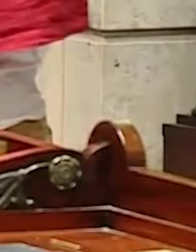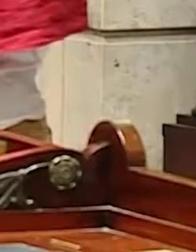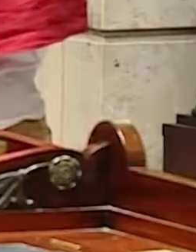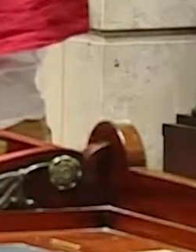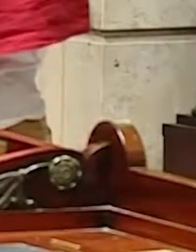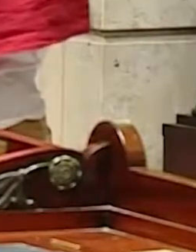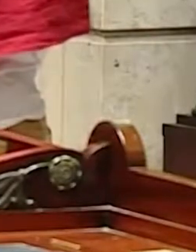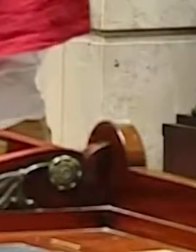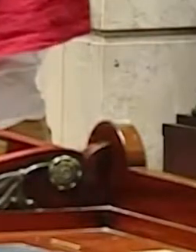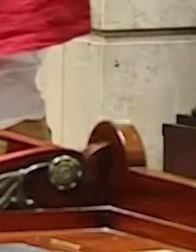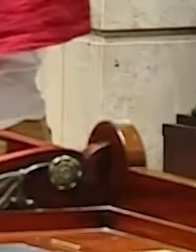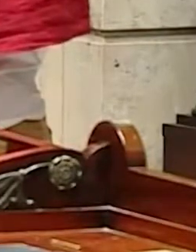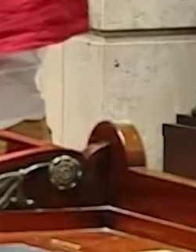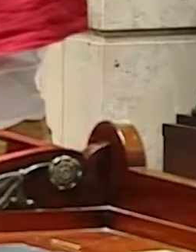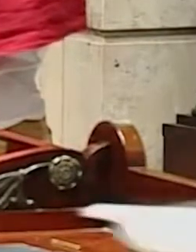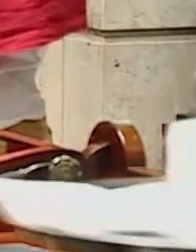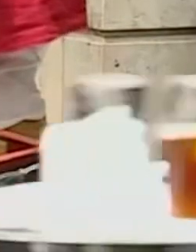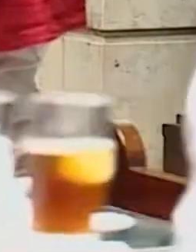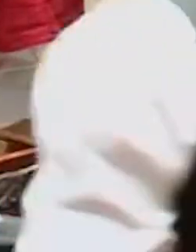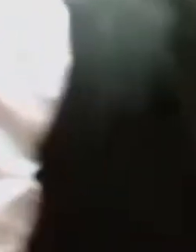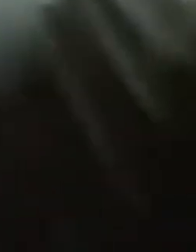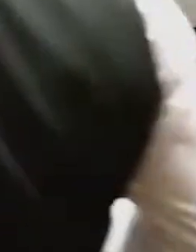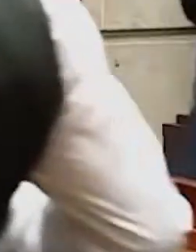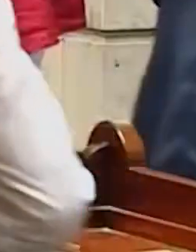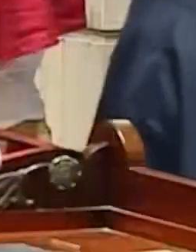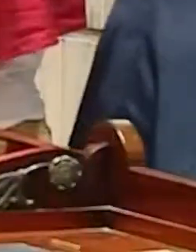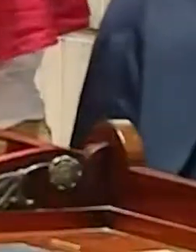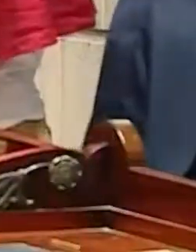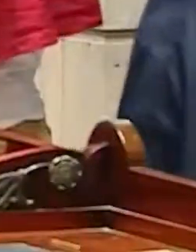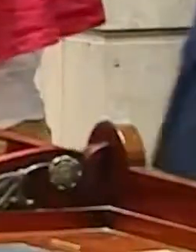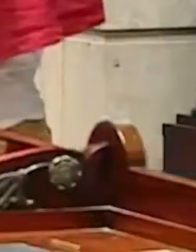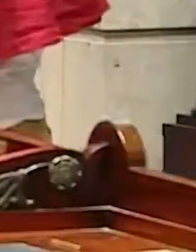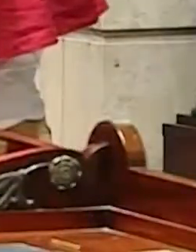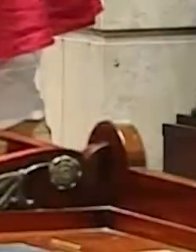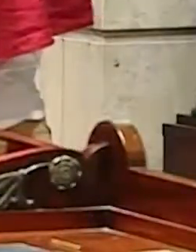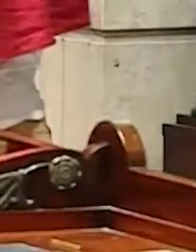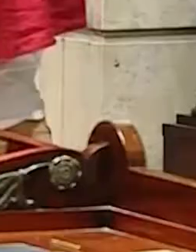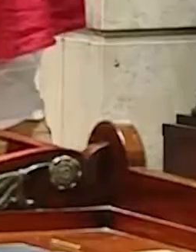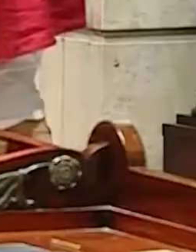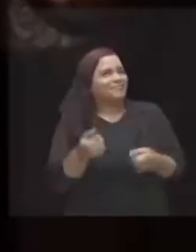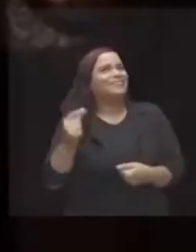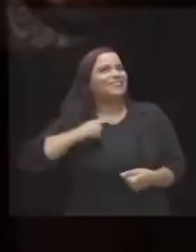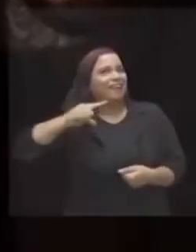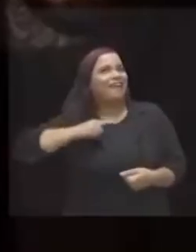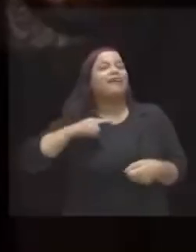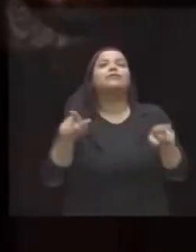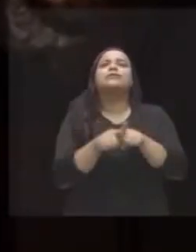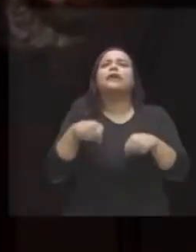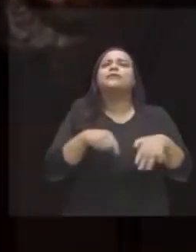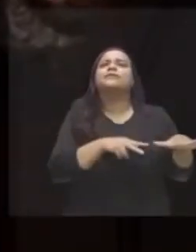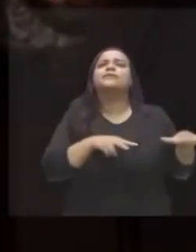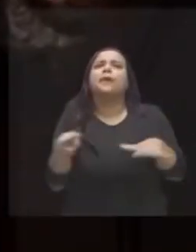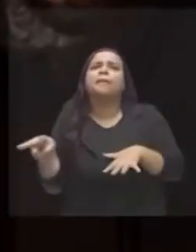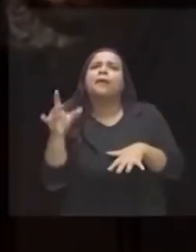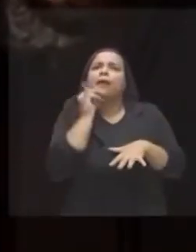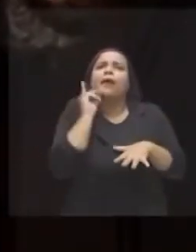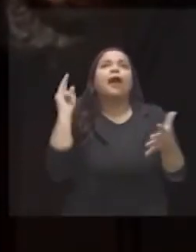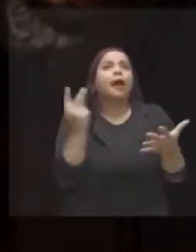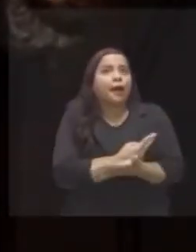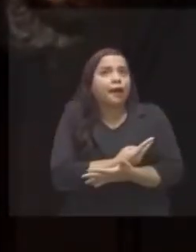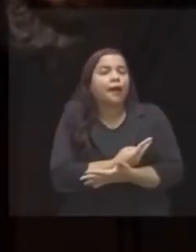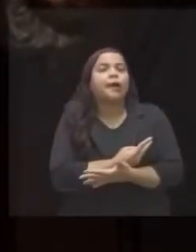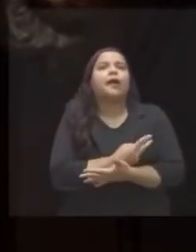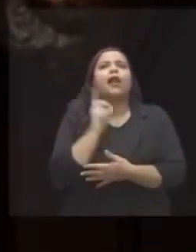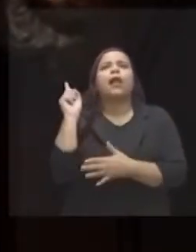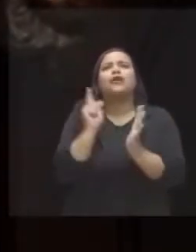autoria dos vereadores Zico e Rocal, que inclui o dia do agricultor no calendário oficial da cidade. Essa semana, por exemplo,